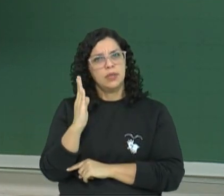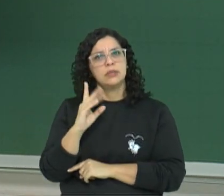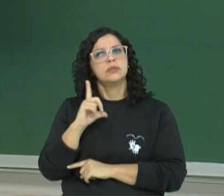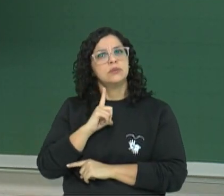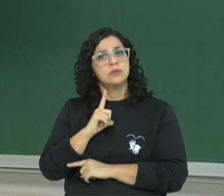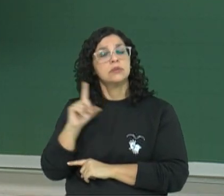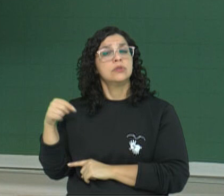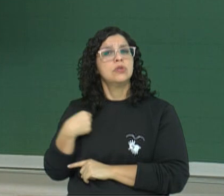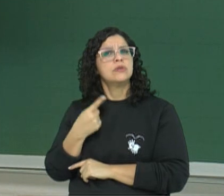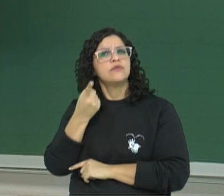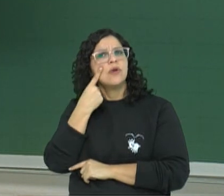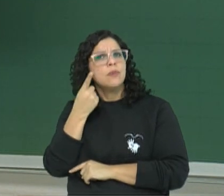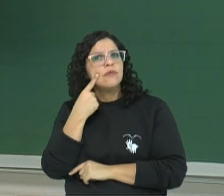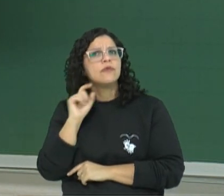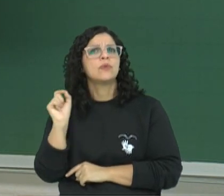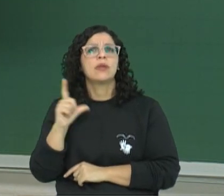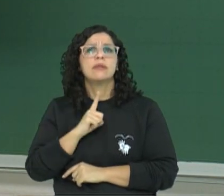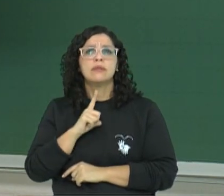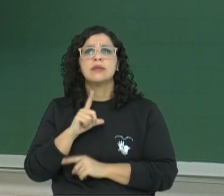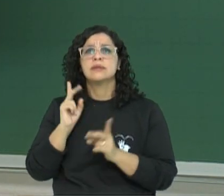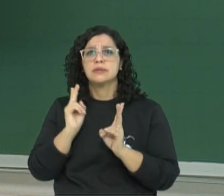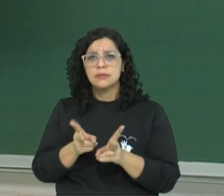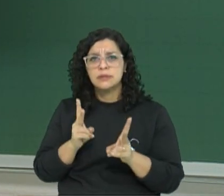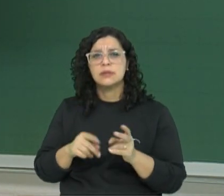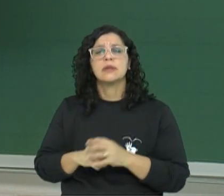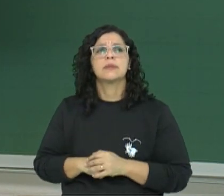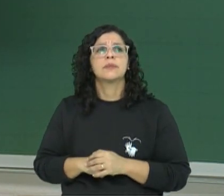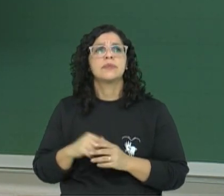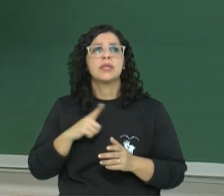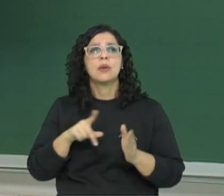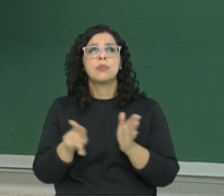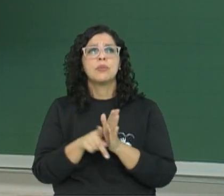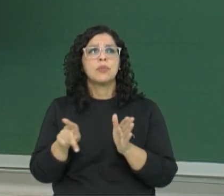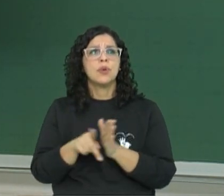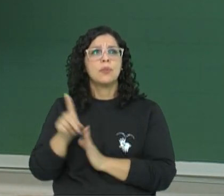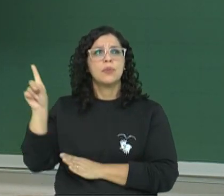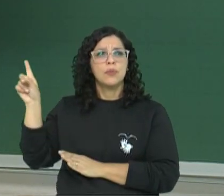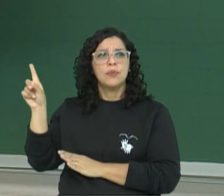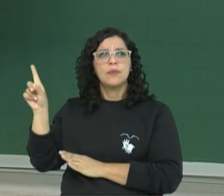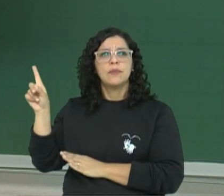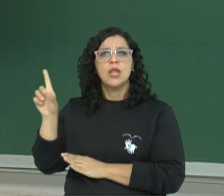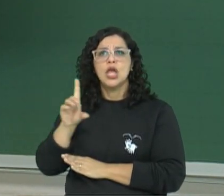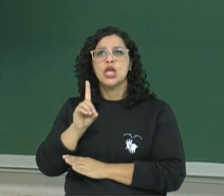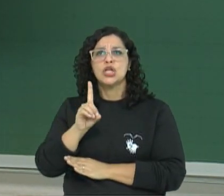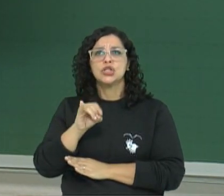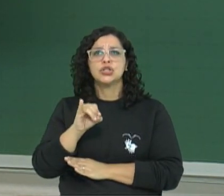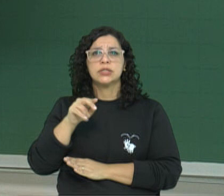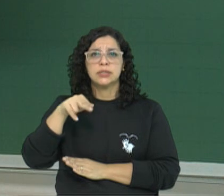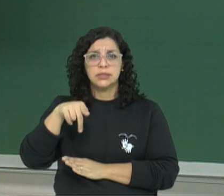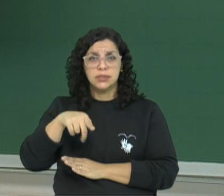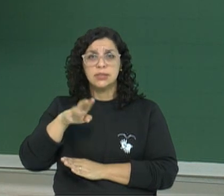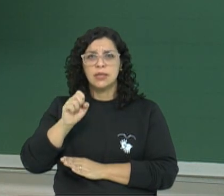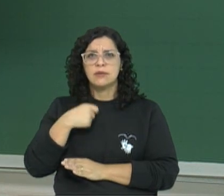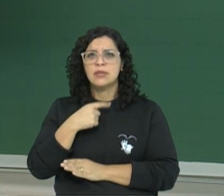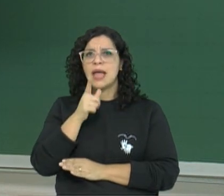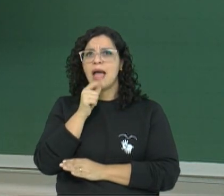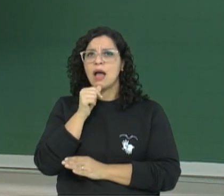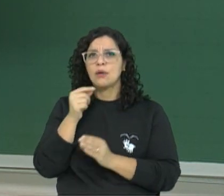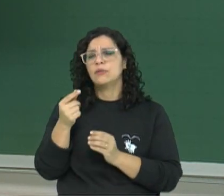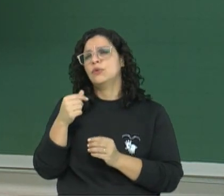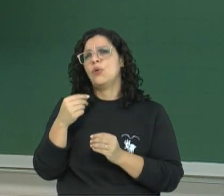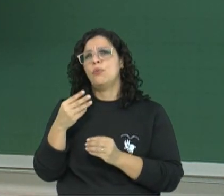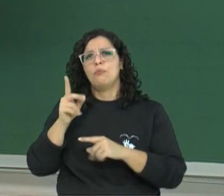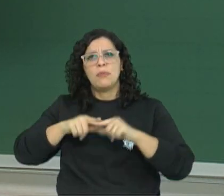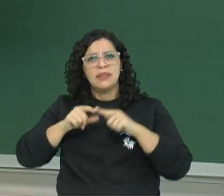O que você acaba tendo? Você acaba tendo um dique, né, chamado dique de partida, e esse dique você vai soterrando esse